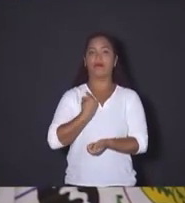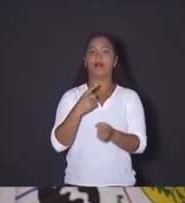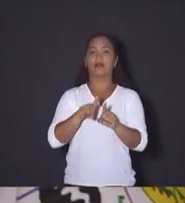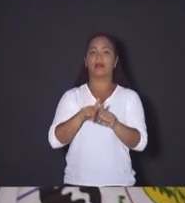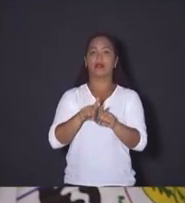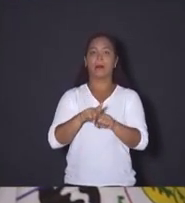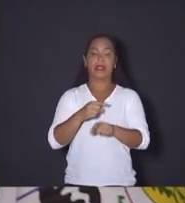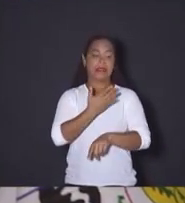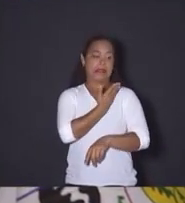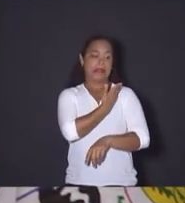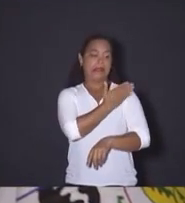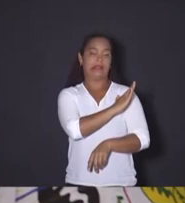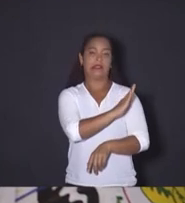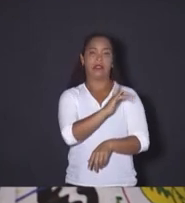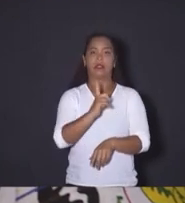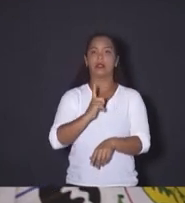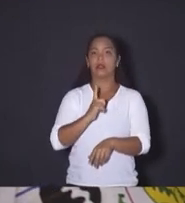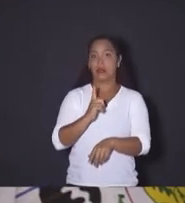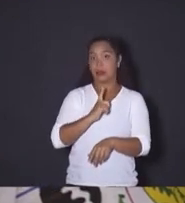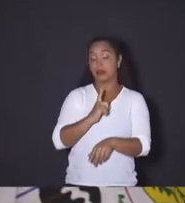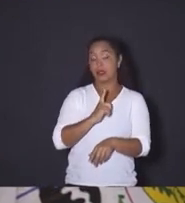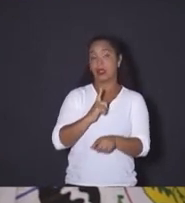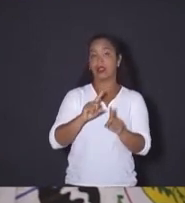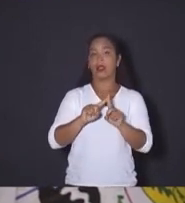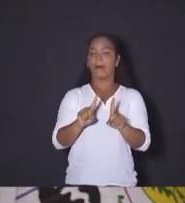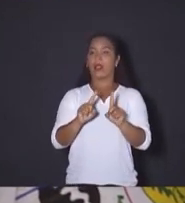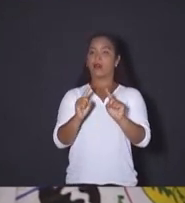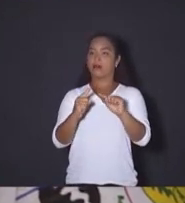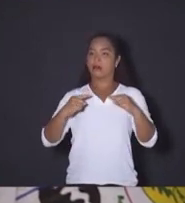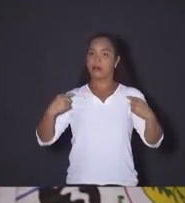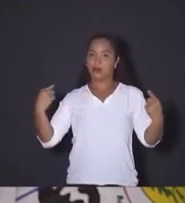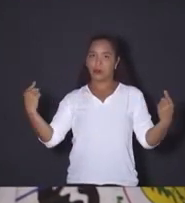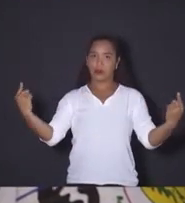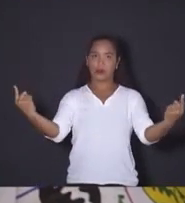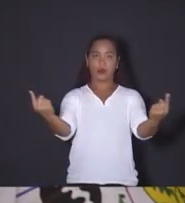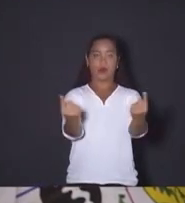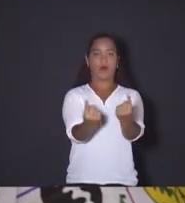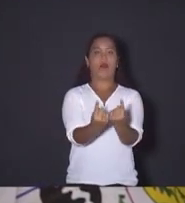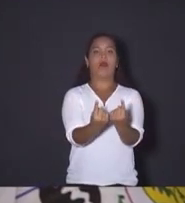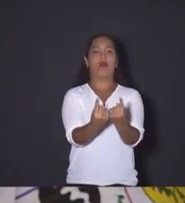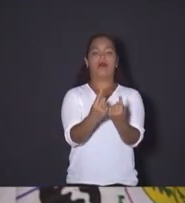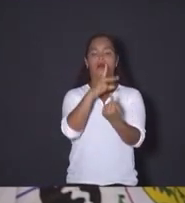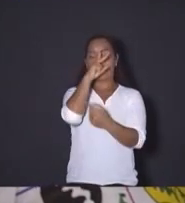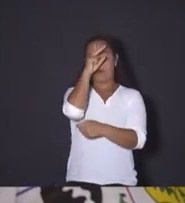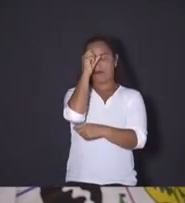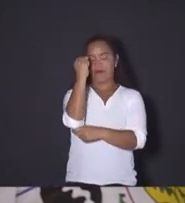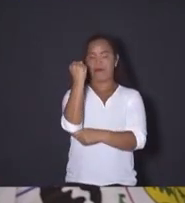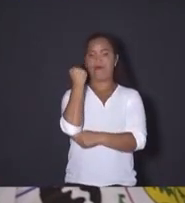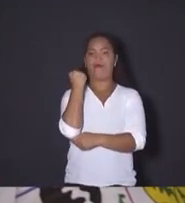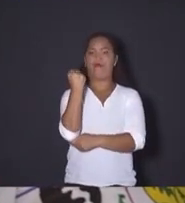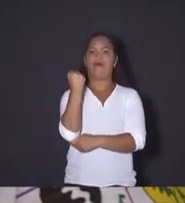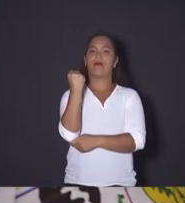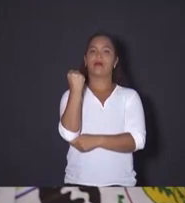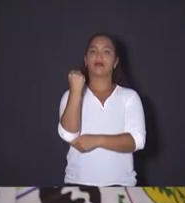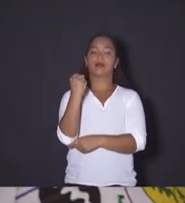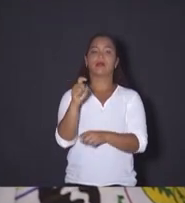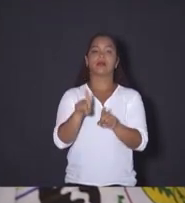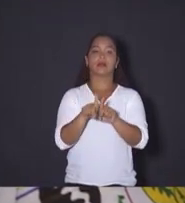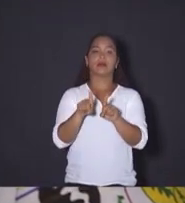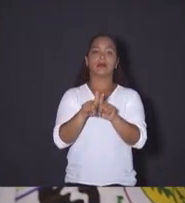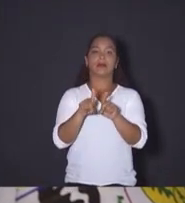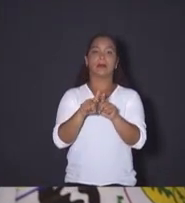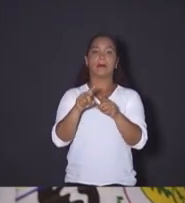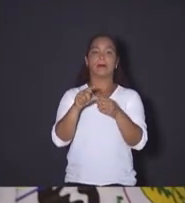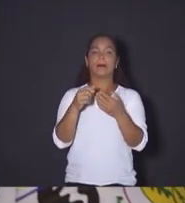de intolerância de todos nós nos reunimos no reunindo é força para lutar e pra pedir pela